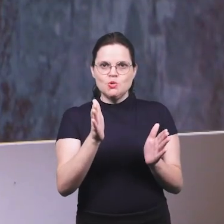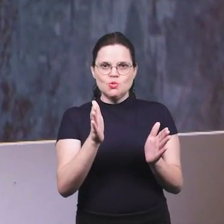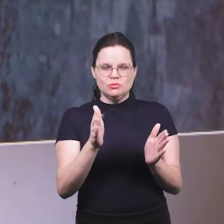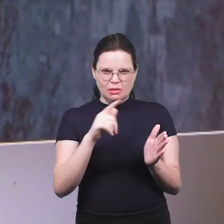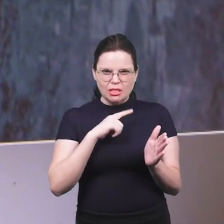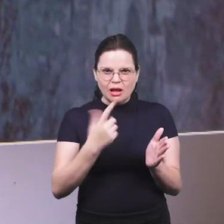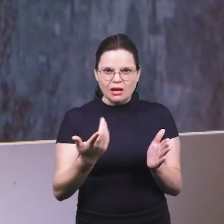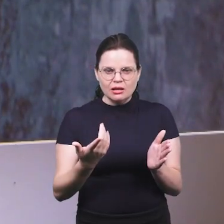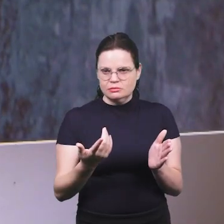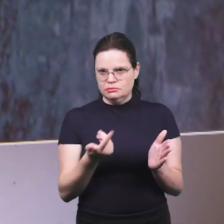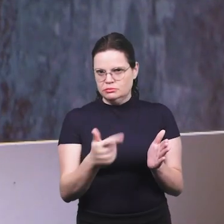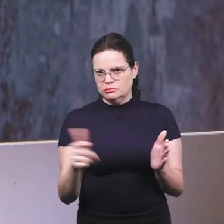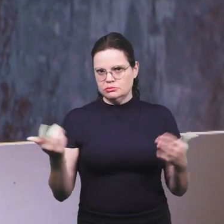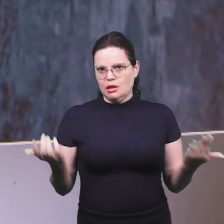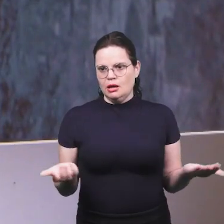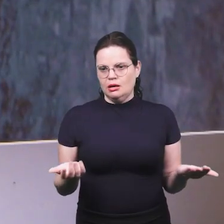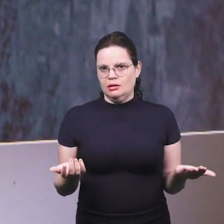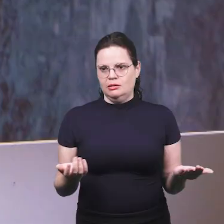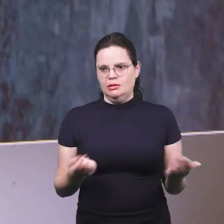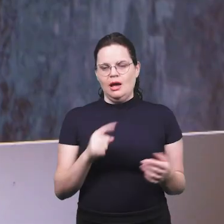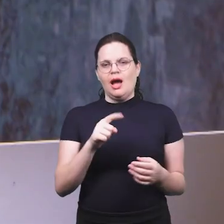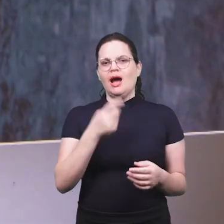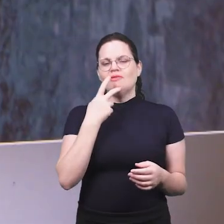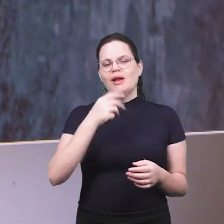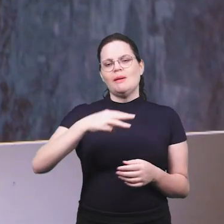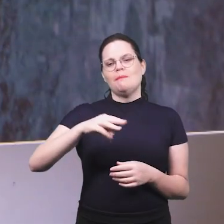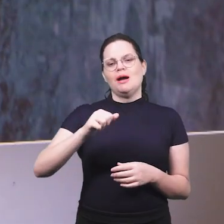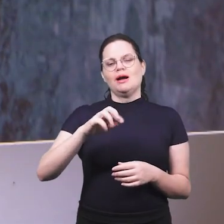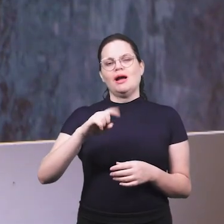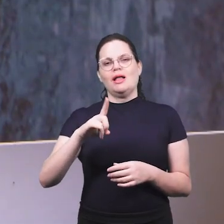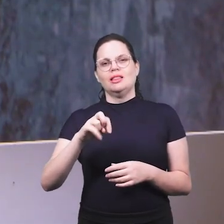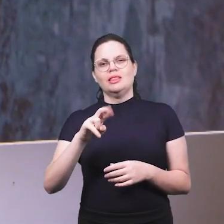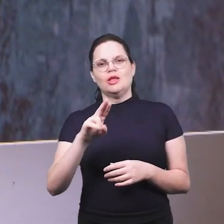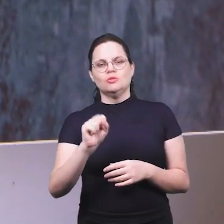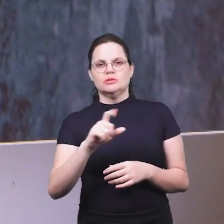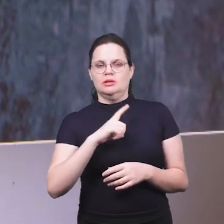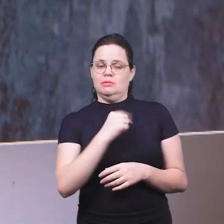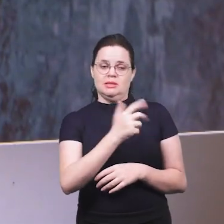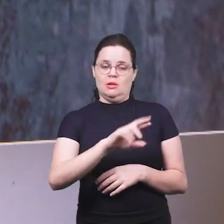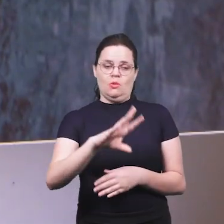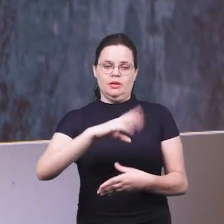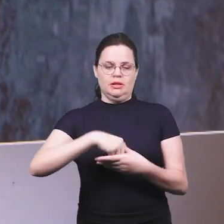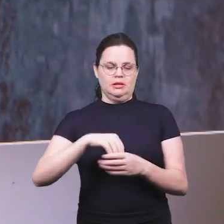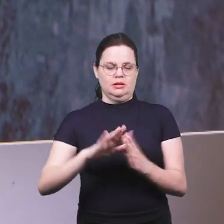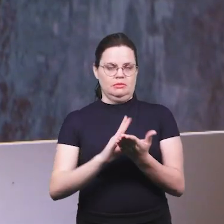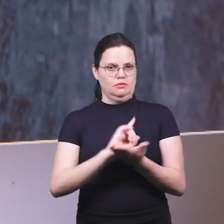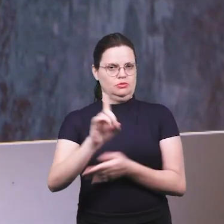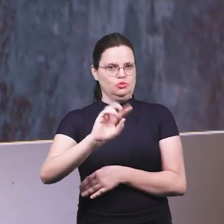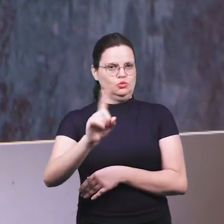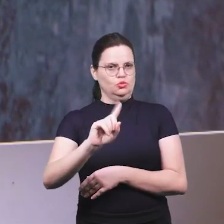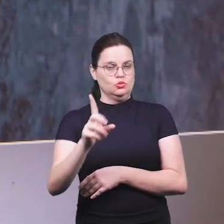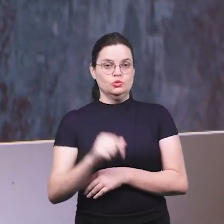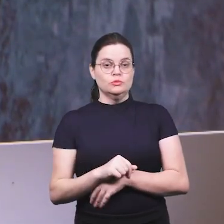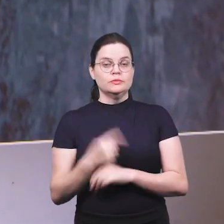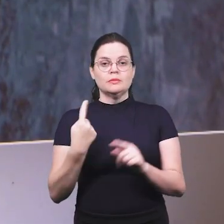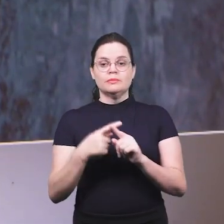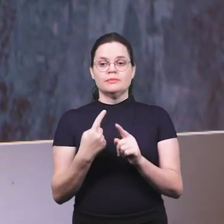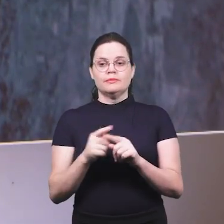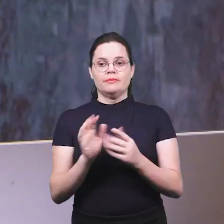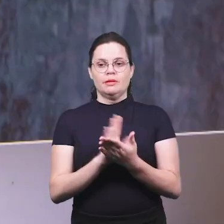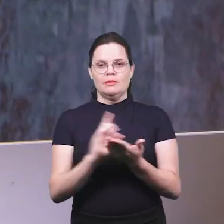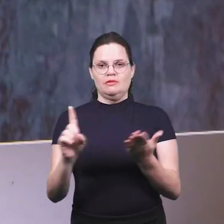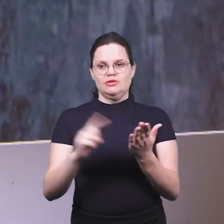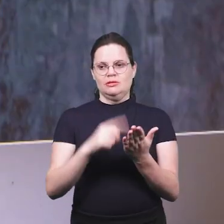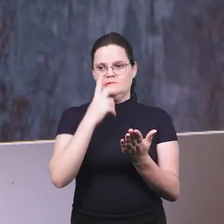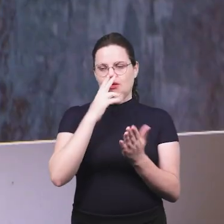assim, o dogma são definições que o romano tem que seguir, independente de estar na Bíblia ou não. A Bíblia ficou como